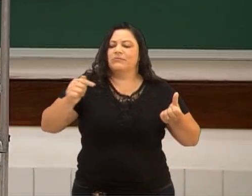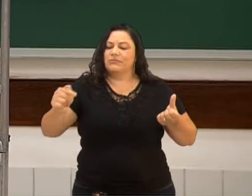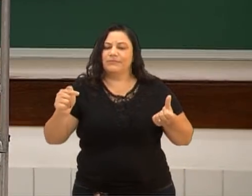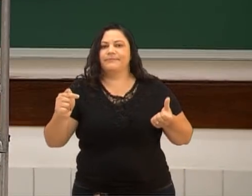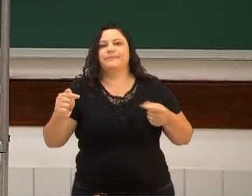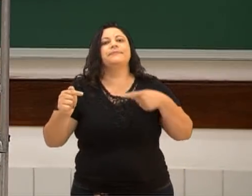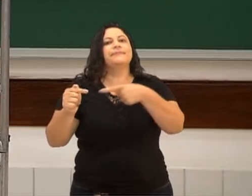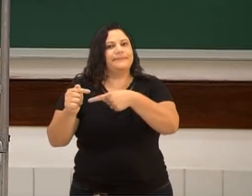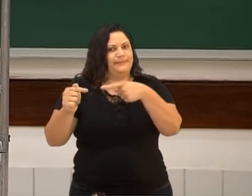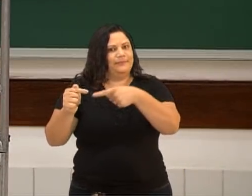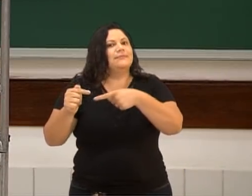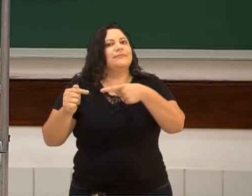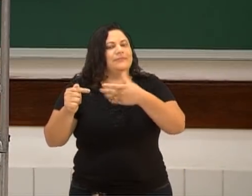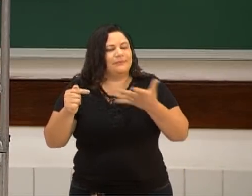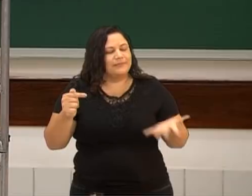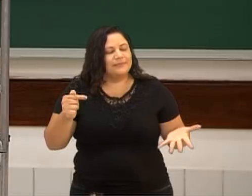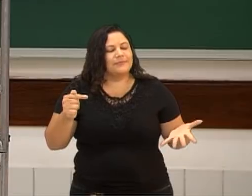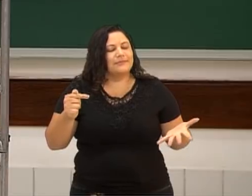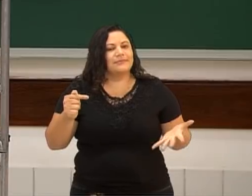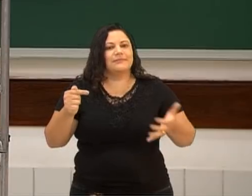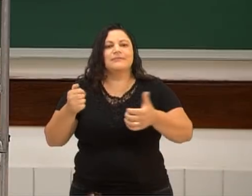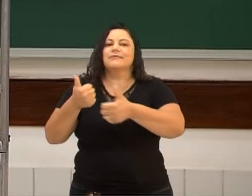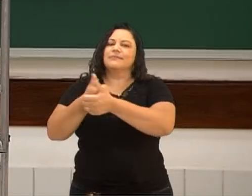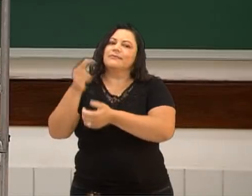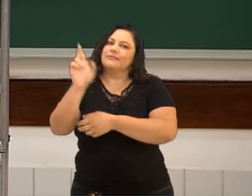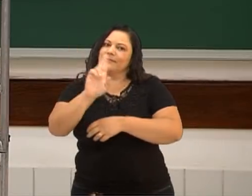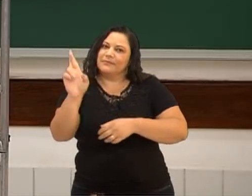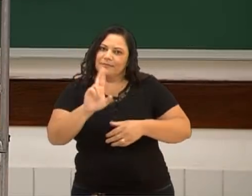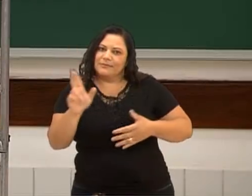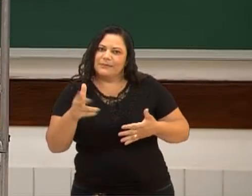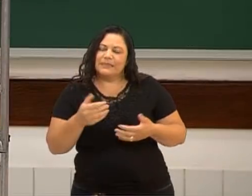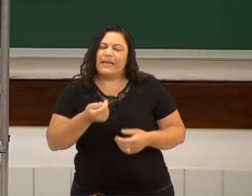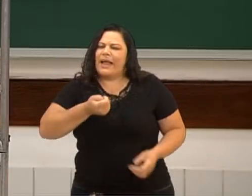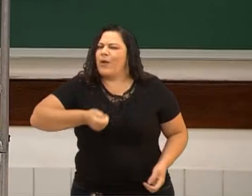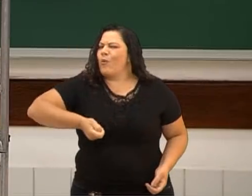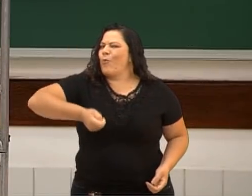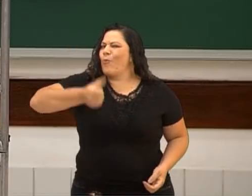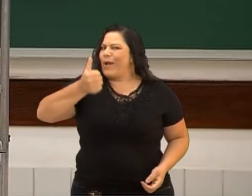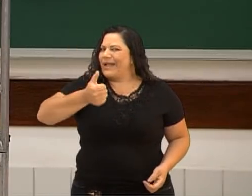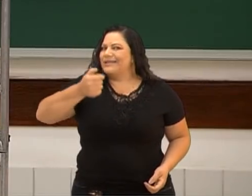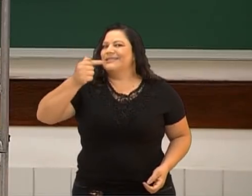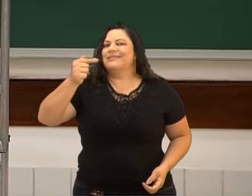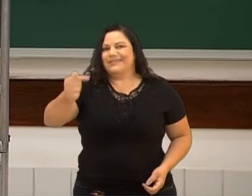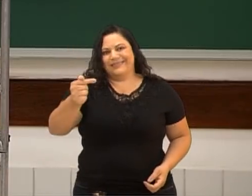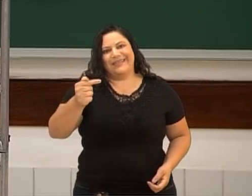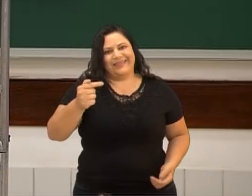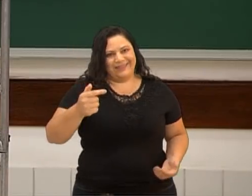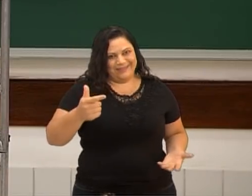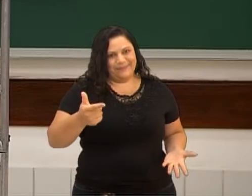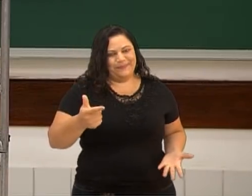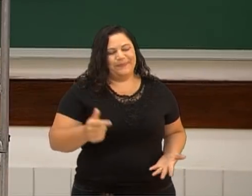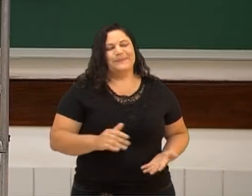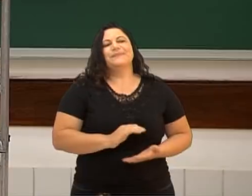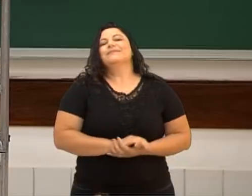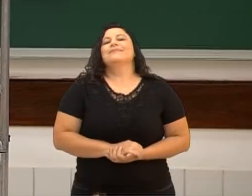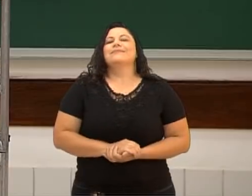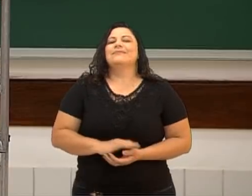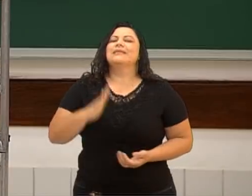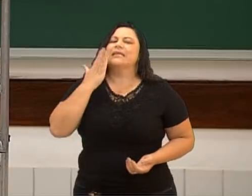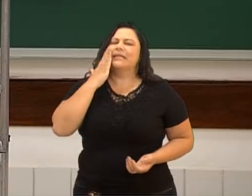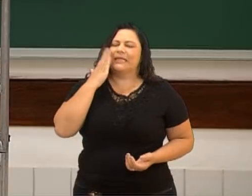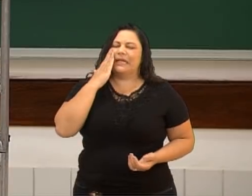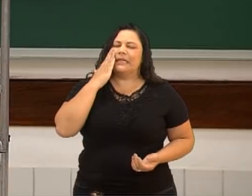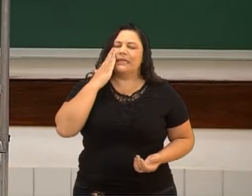Está mais próximo, né, dos R$ 7. Por isso que a professora falou que ele está muito próximo dos 7. Entenderam? Por isso que a